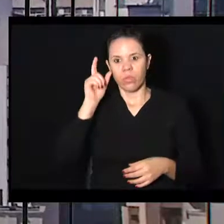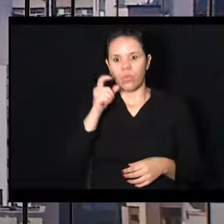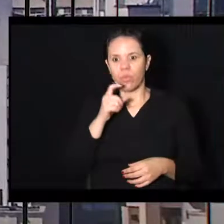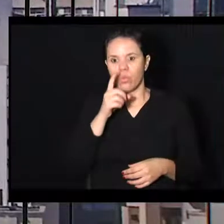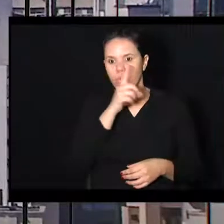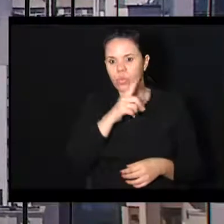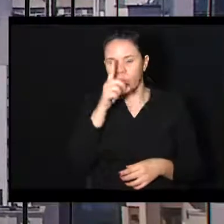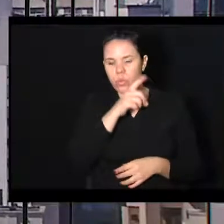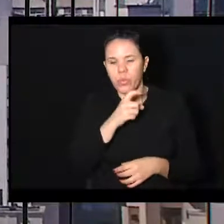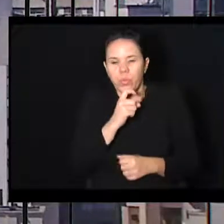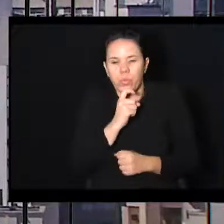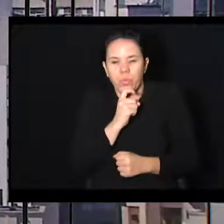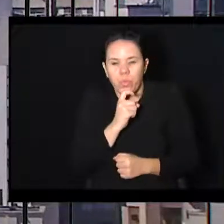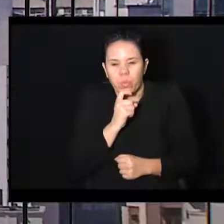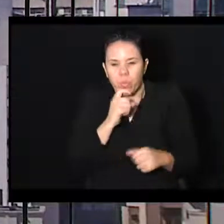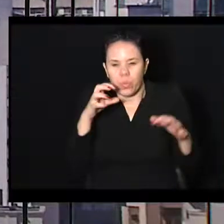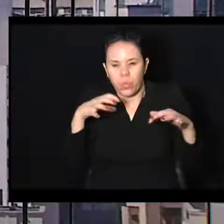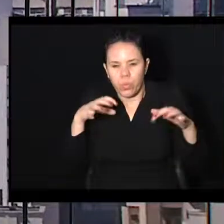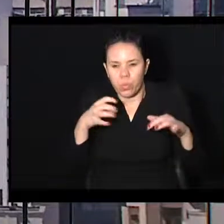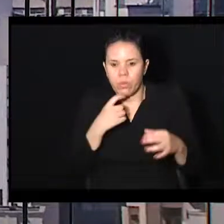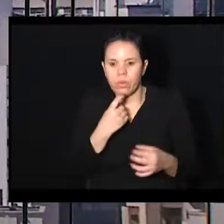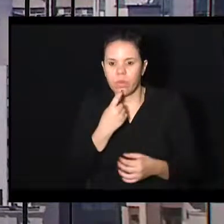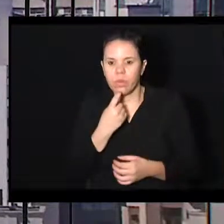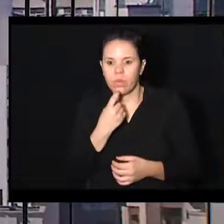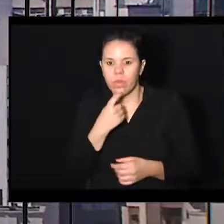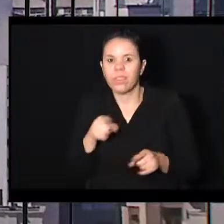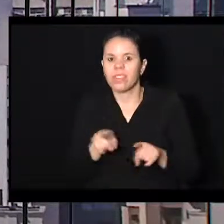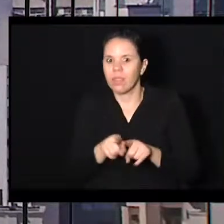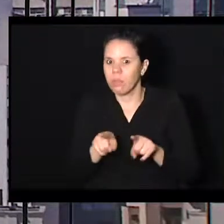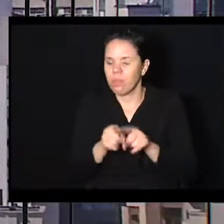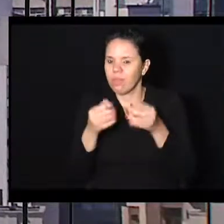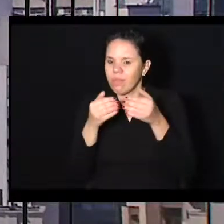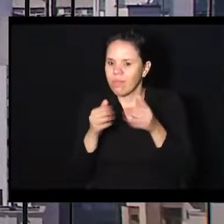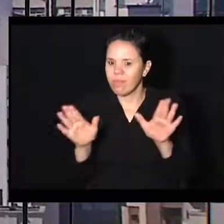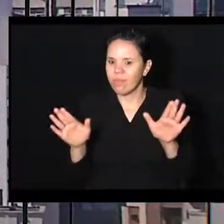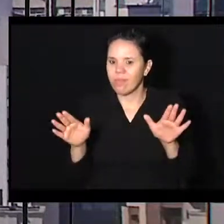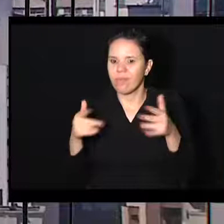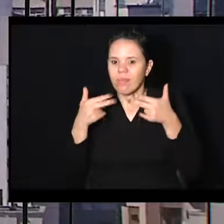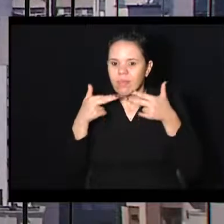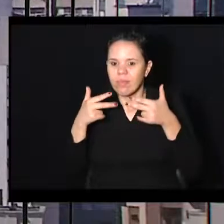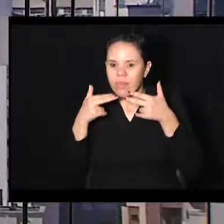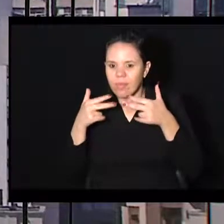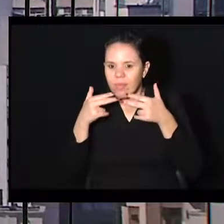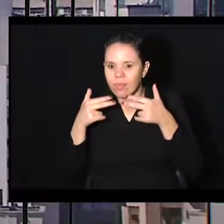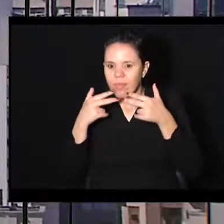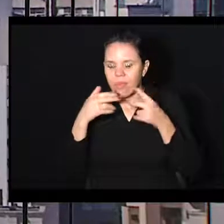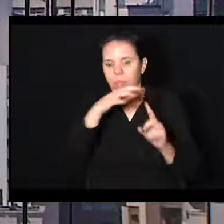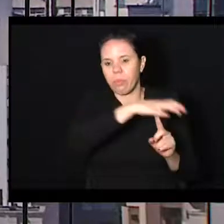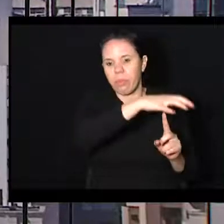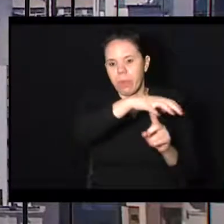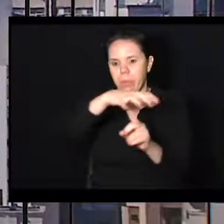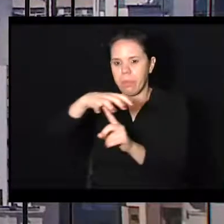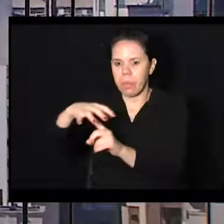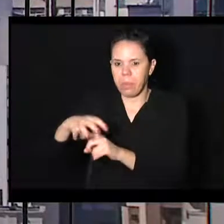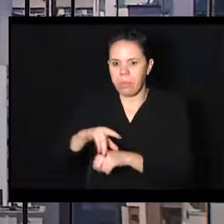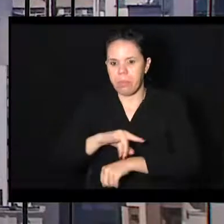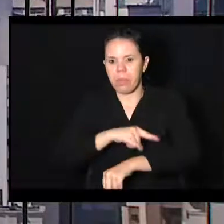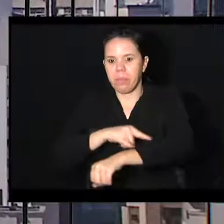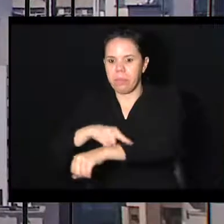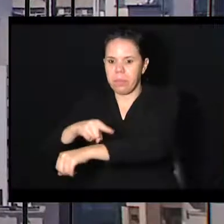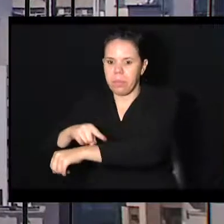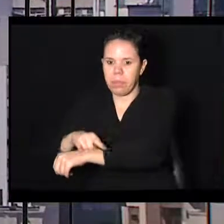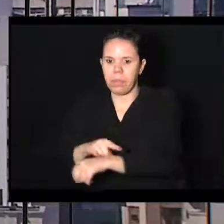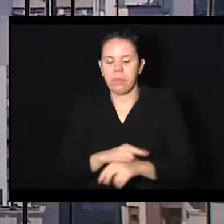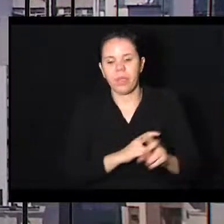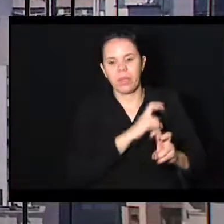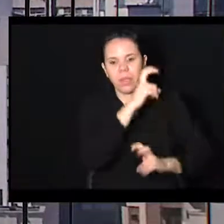e chuva aqui em Campinas, mas também de inauguração de quiosques, sanitários e um parque inclusivo